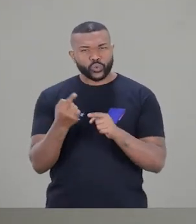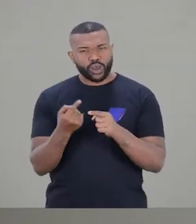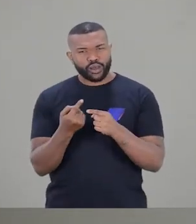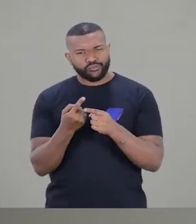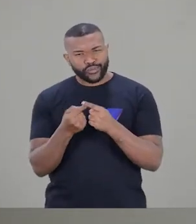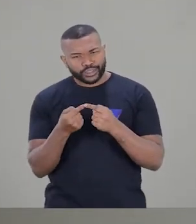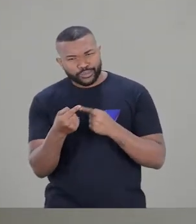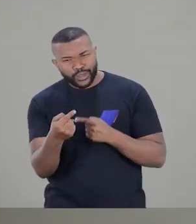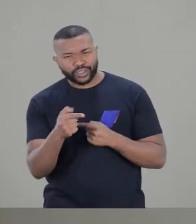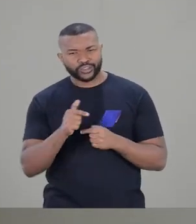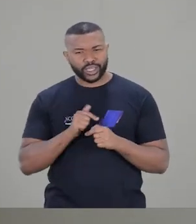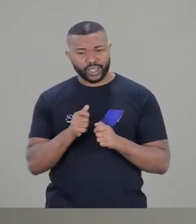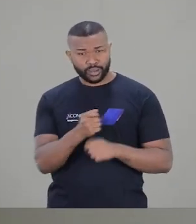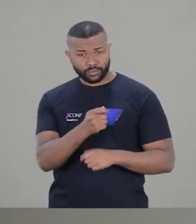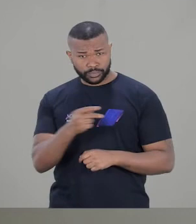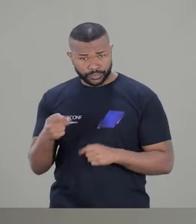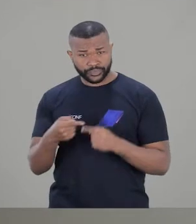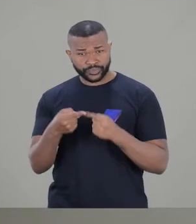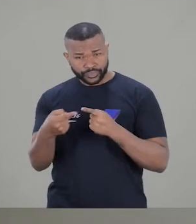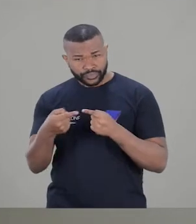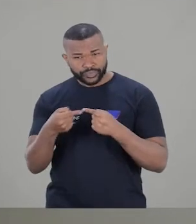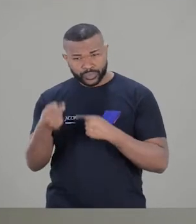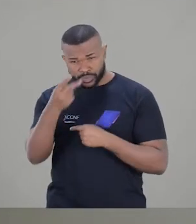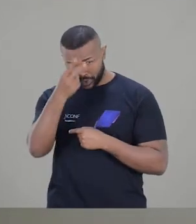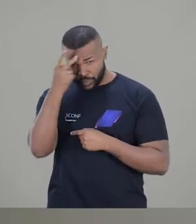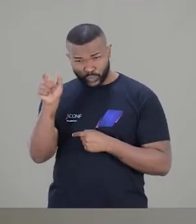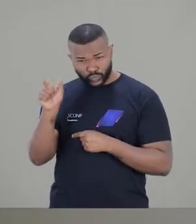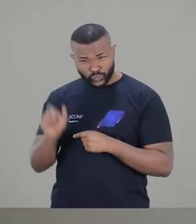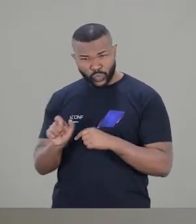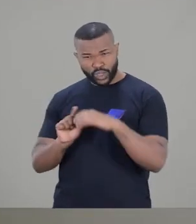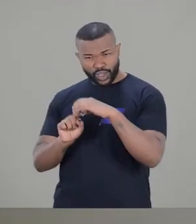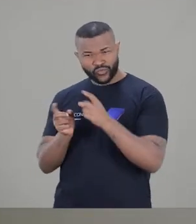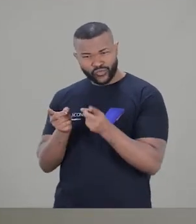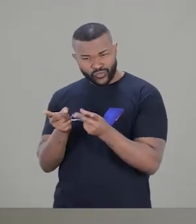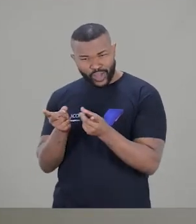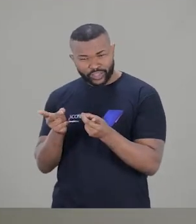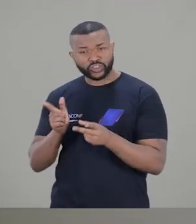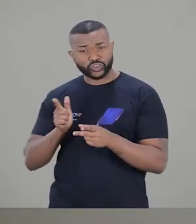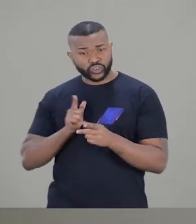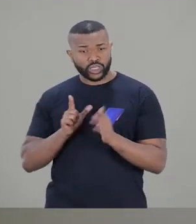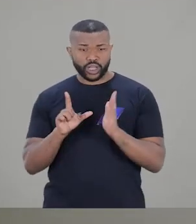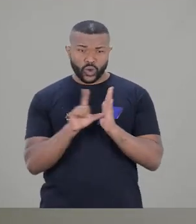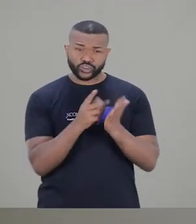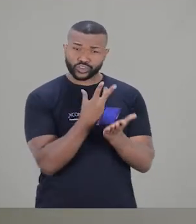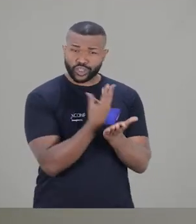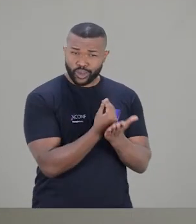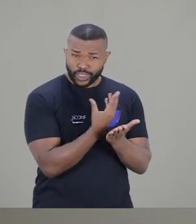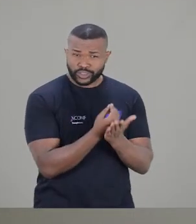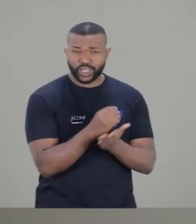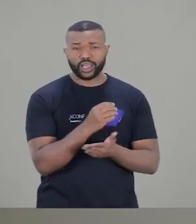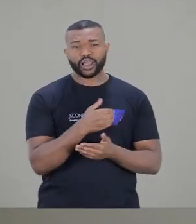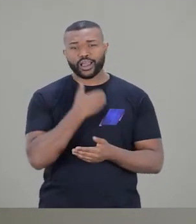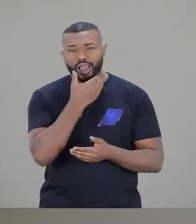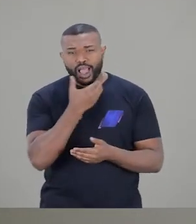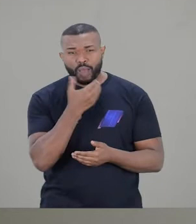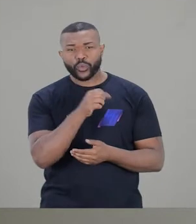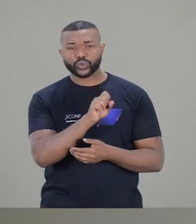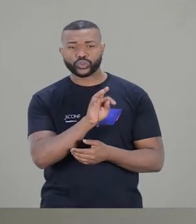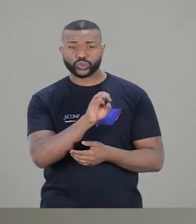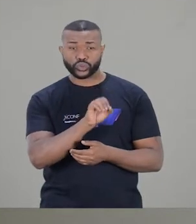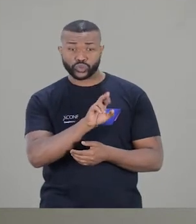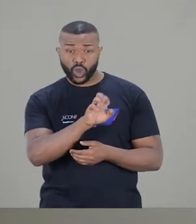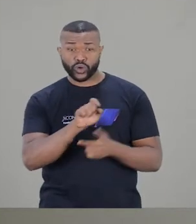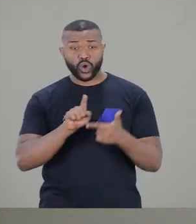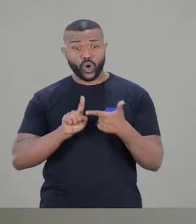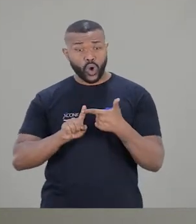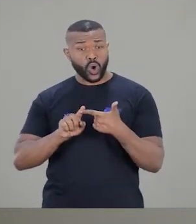para as consultoras, ou seja, toda semana a consultora ela tinha uma versão nova do app na loja para baixar. Seja na Apple Store, seja na Play